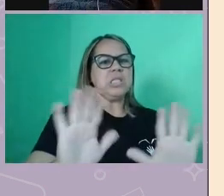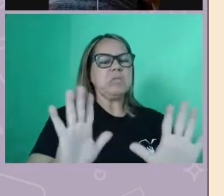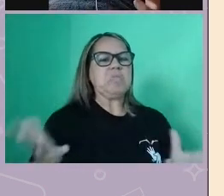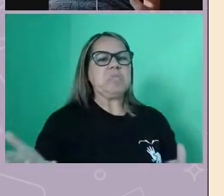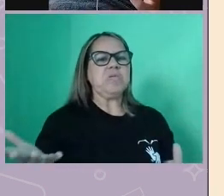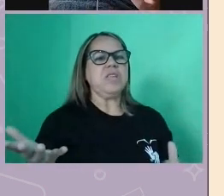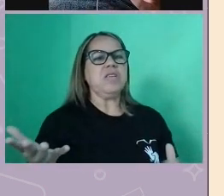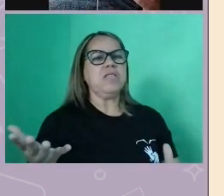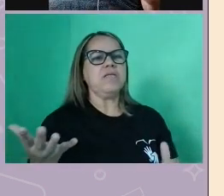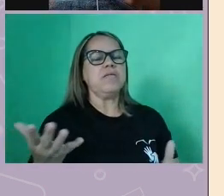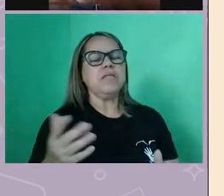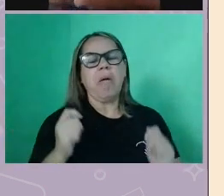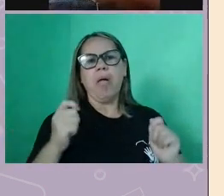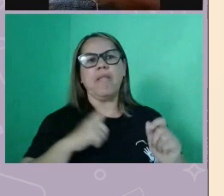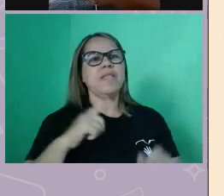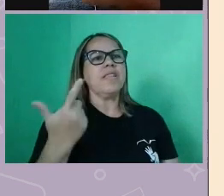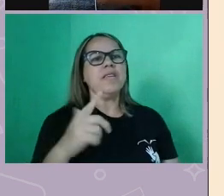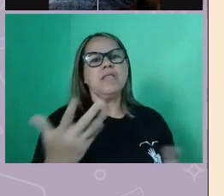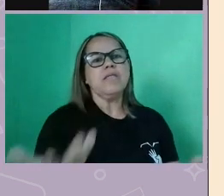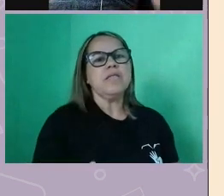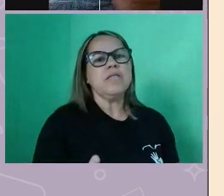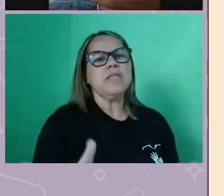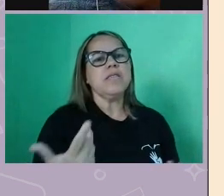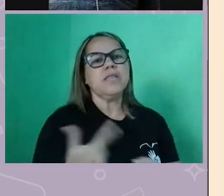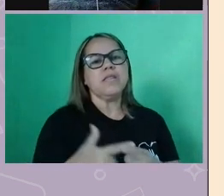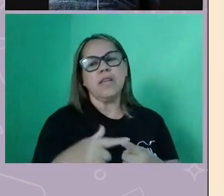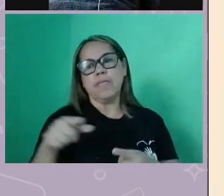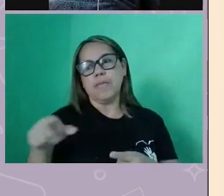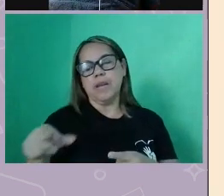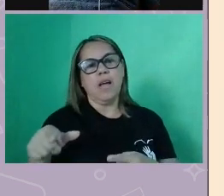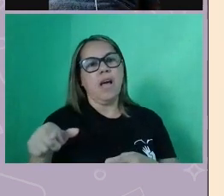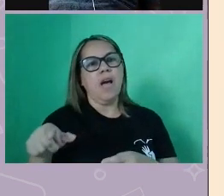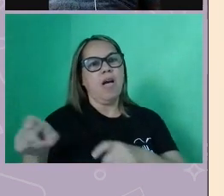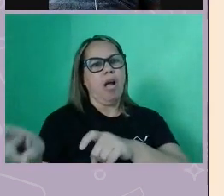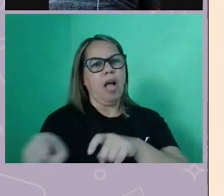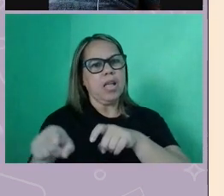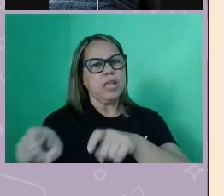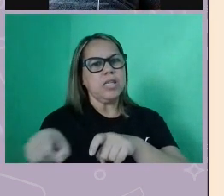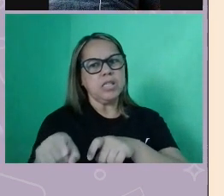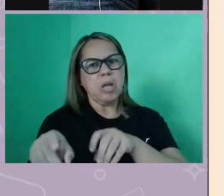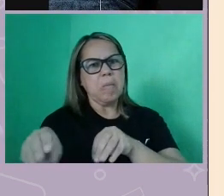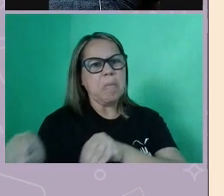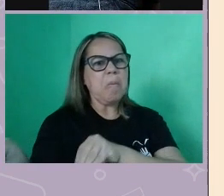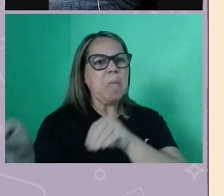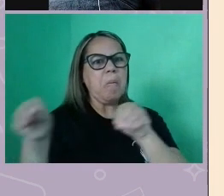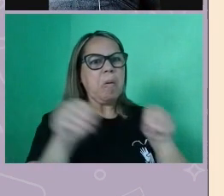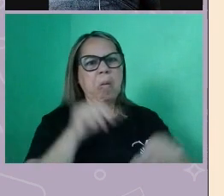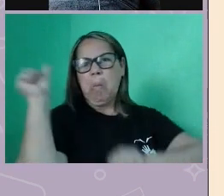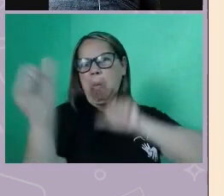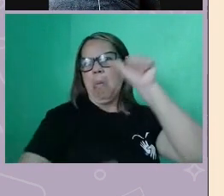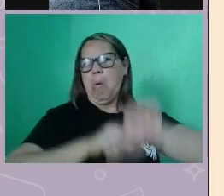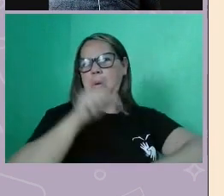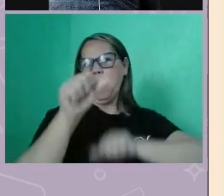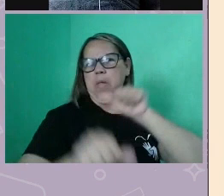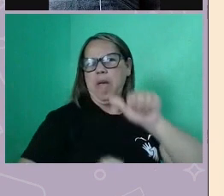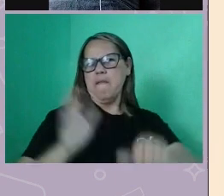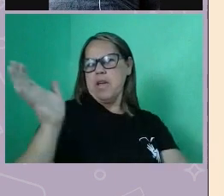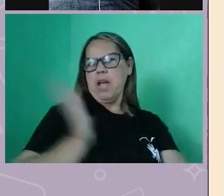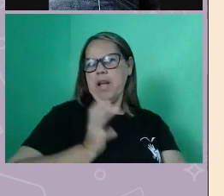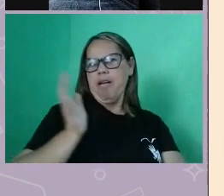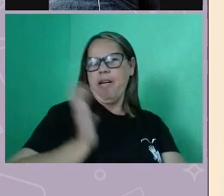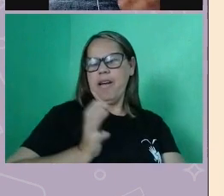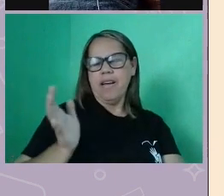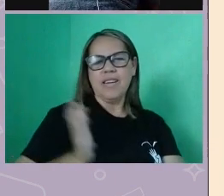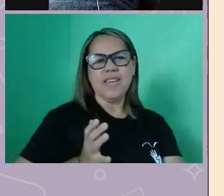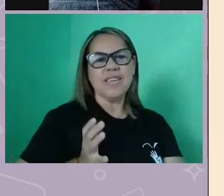existir mobilidade até pode existir um camponês virar um cara rico um senhor de posses